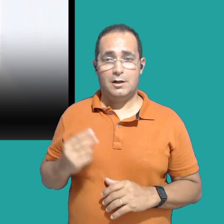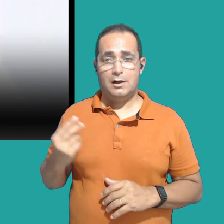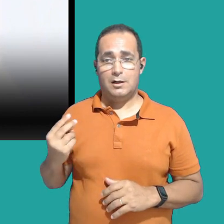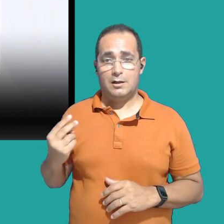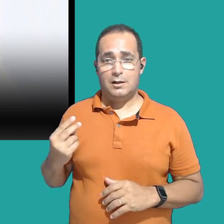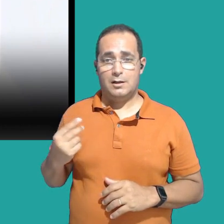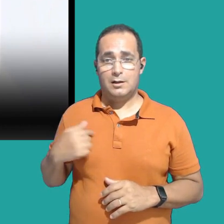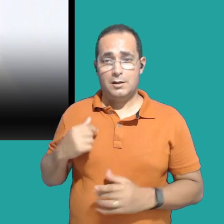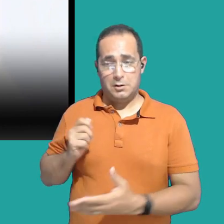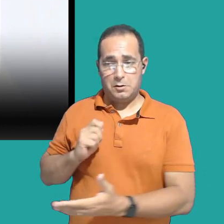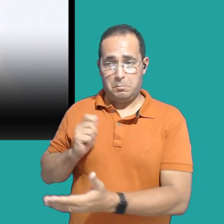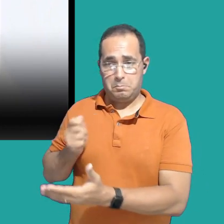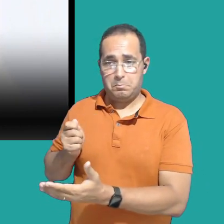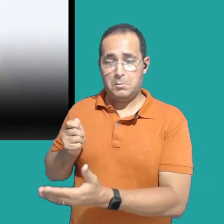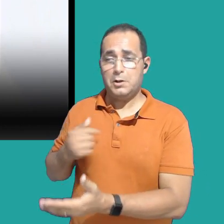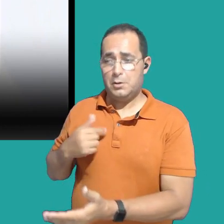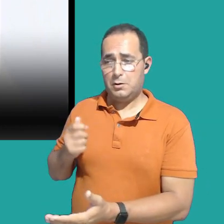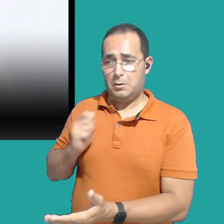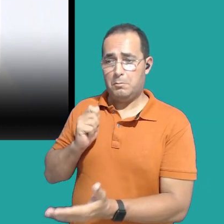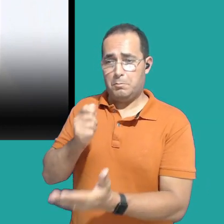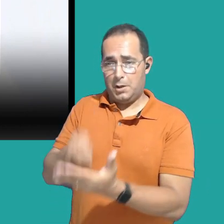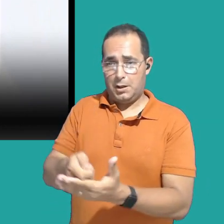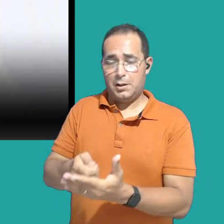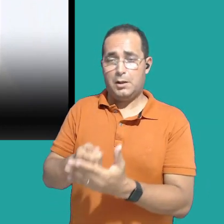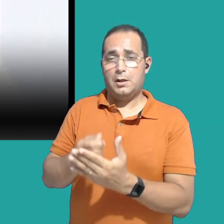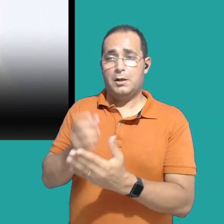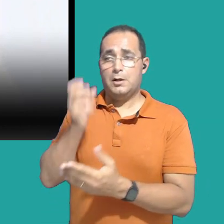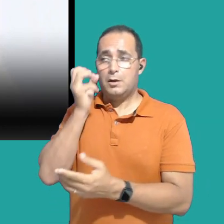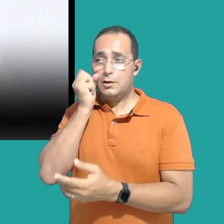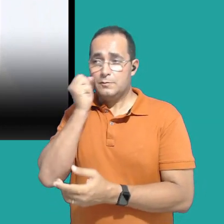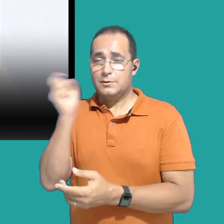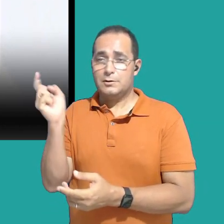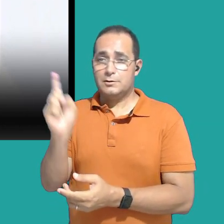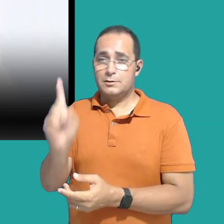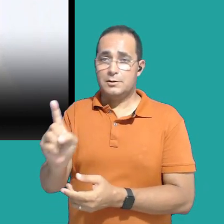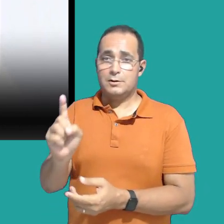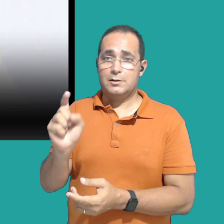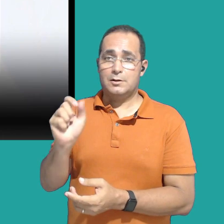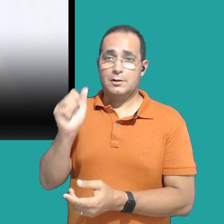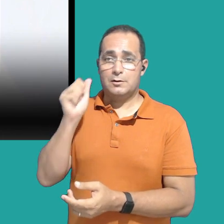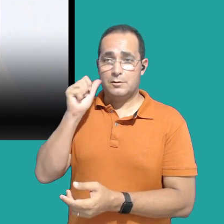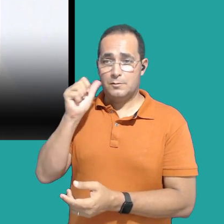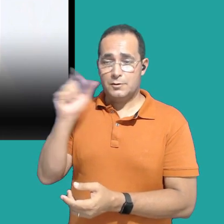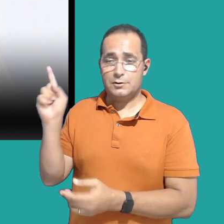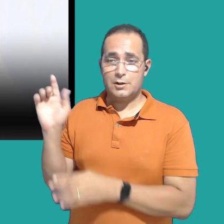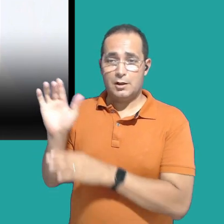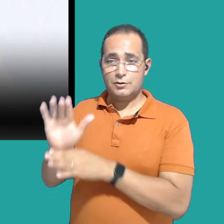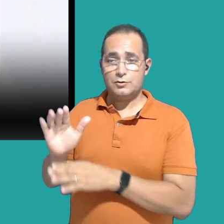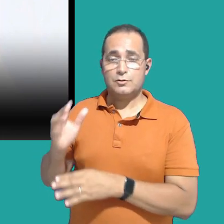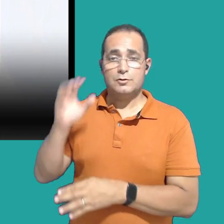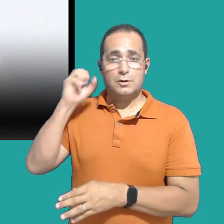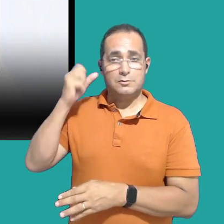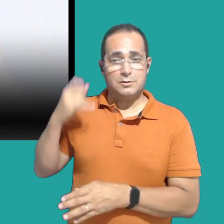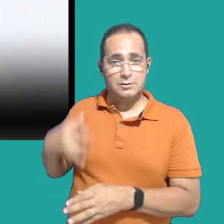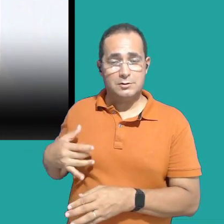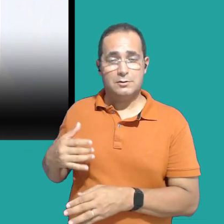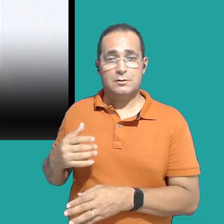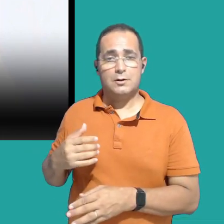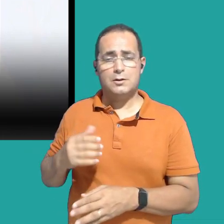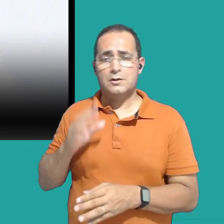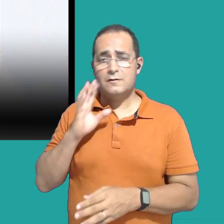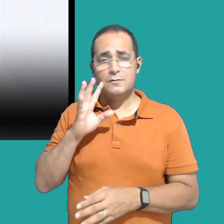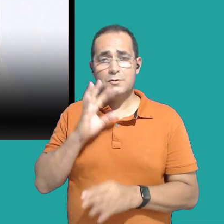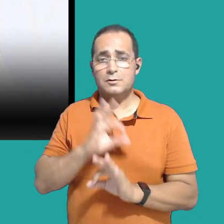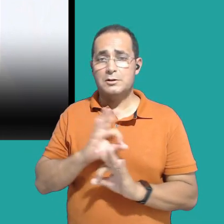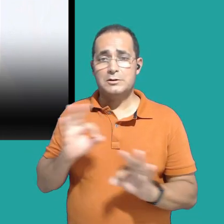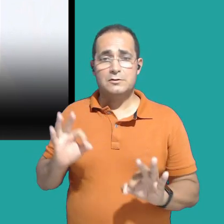Foi em 2015. Aí a gente, eu paguei, né? Fiz questão de pagar a hospedagem dela, né? Ela veio com uma moça que também ajudou